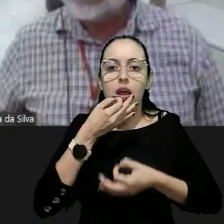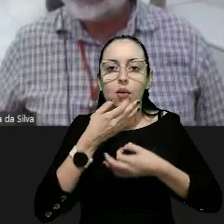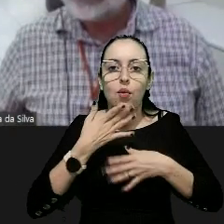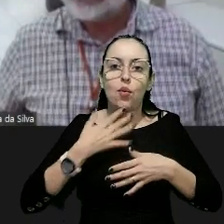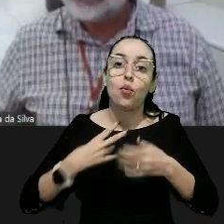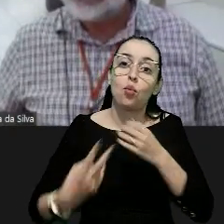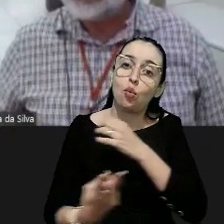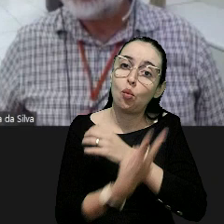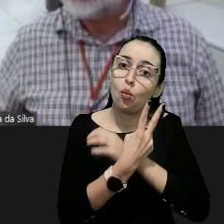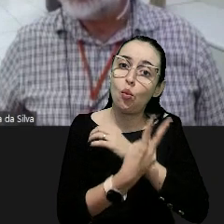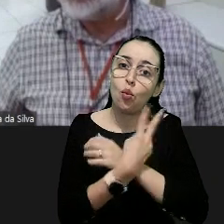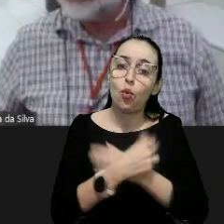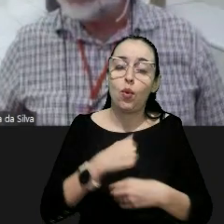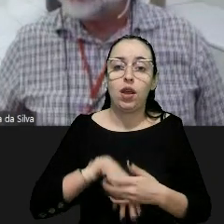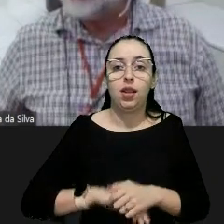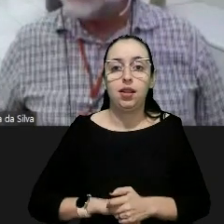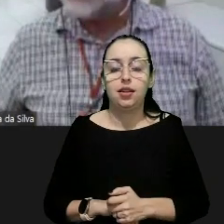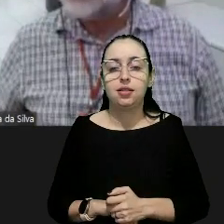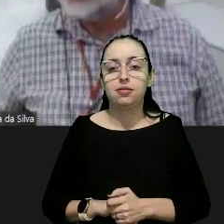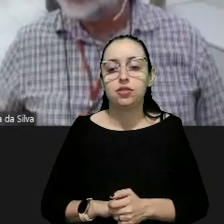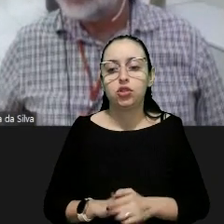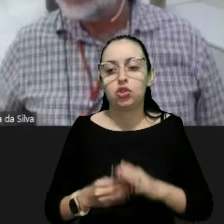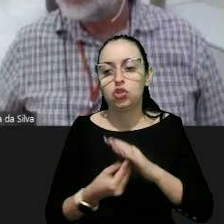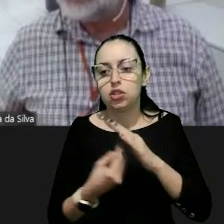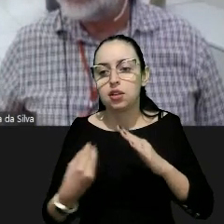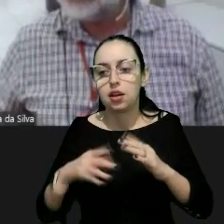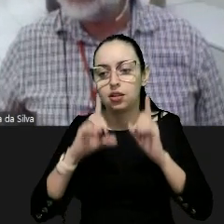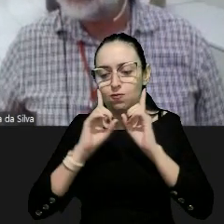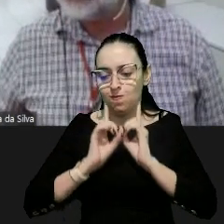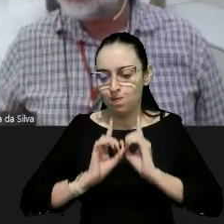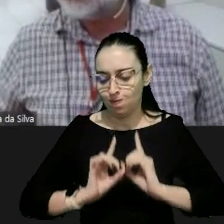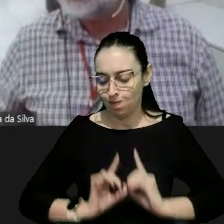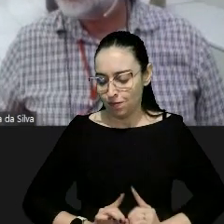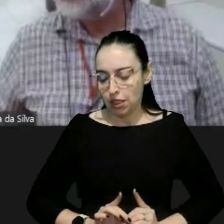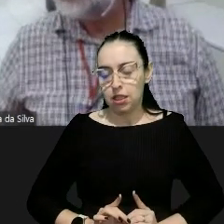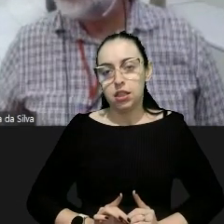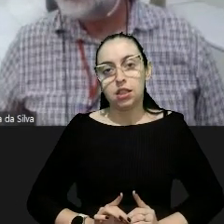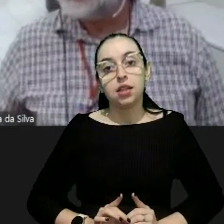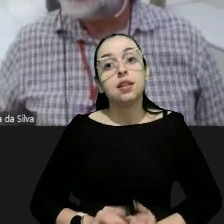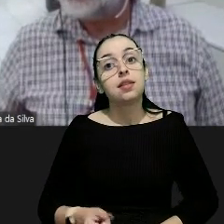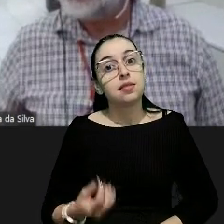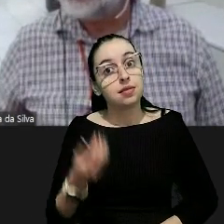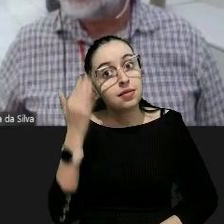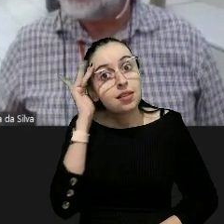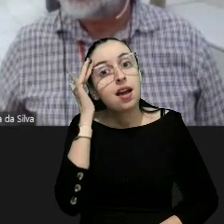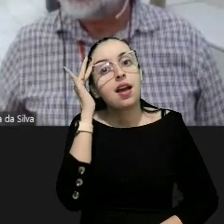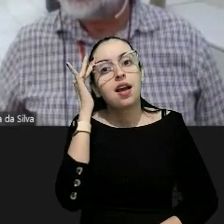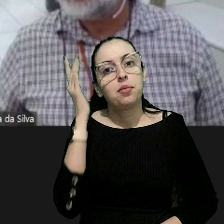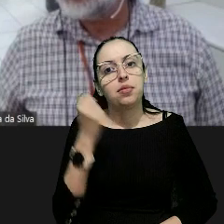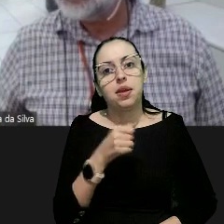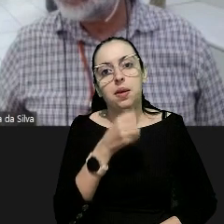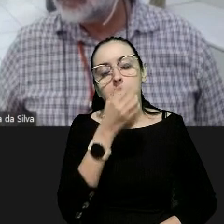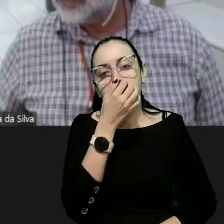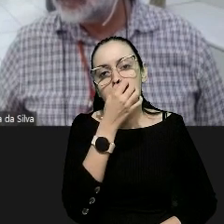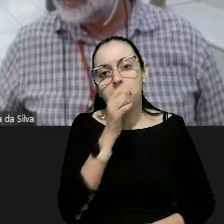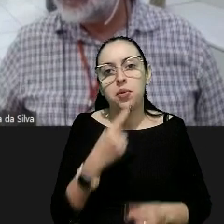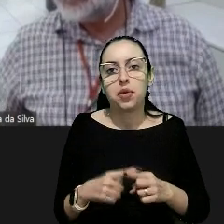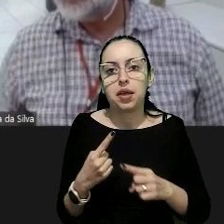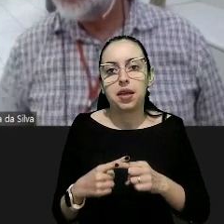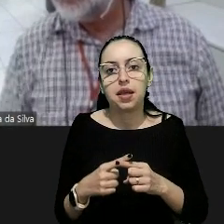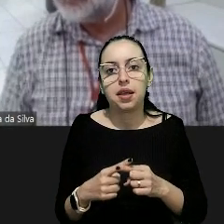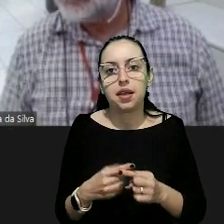dão conselhos, eles cuidam de mim, eles me tiraram da depressão e eles